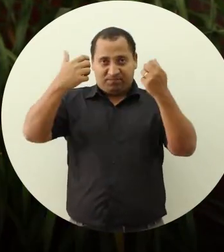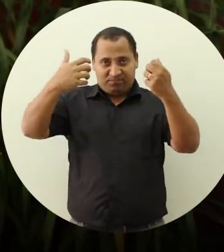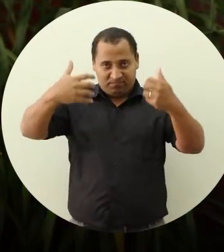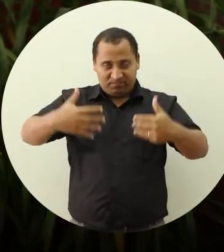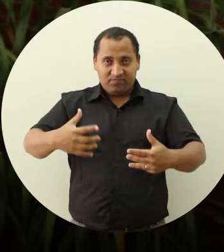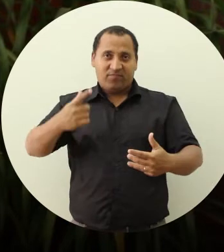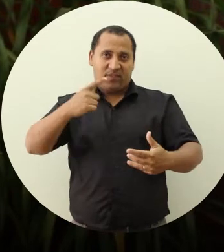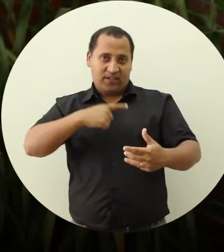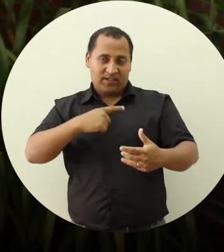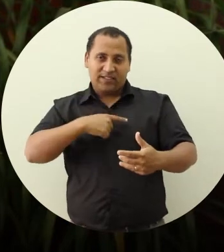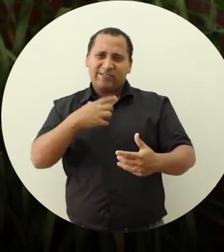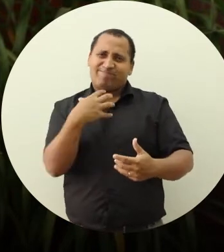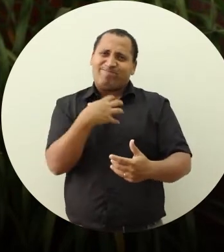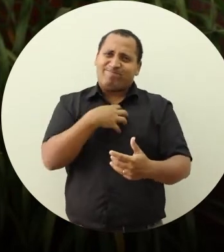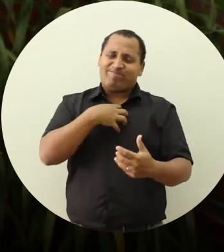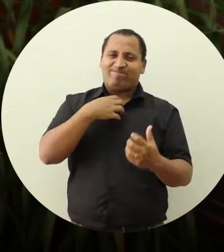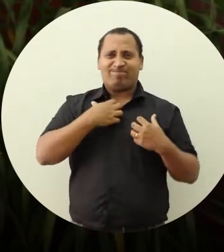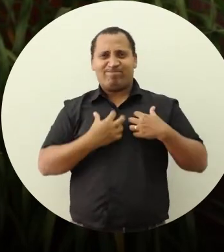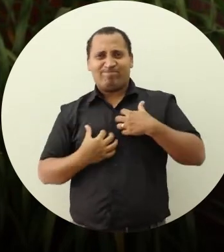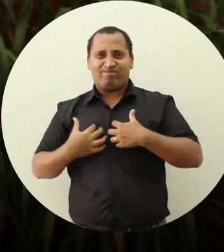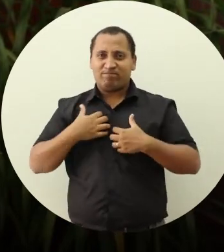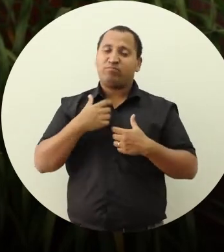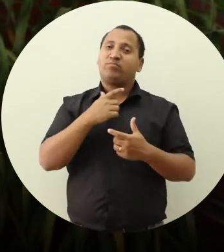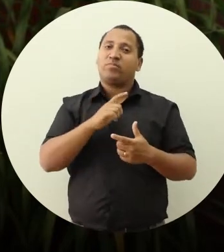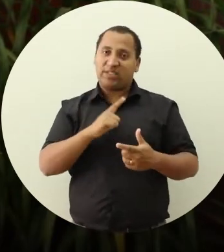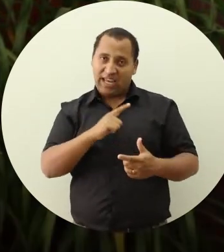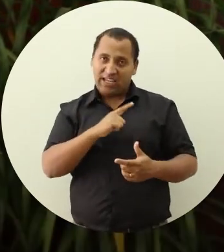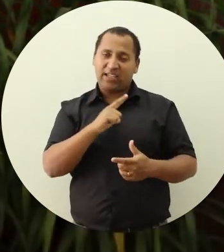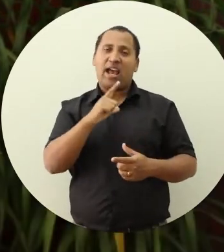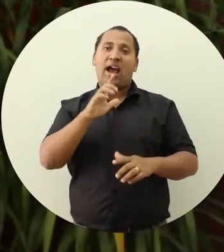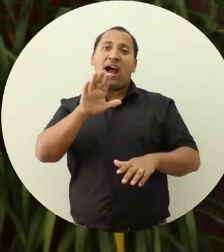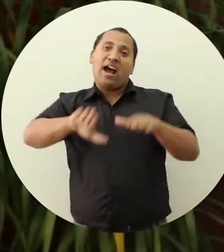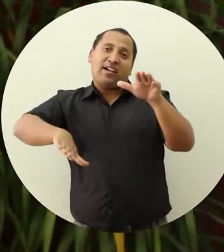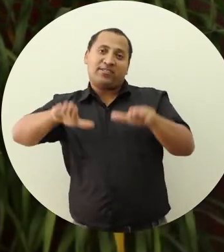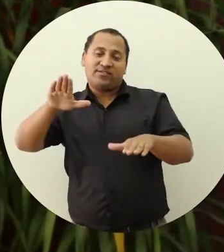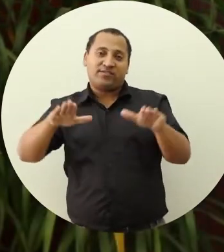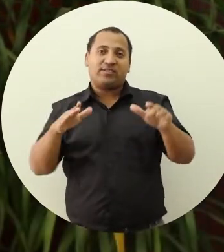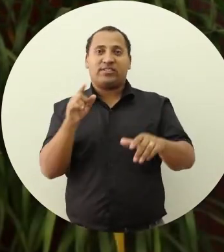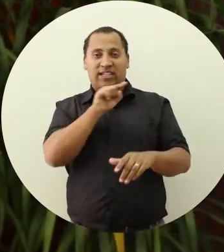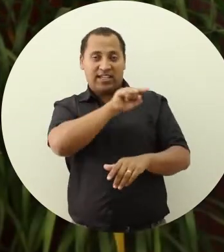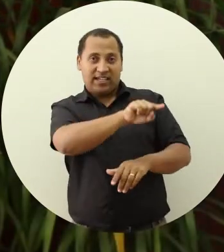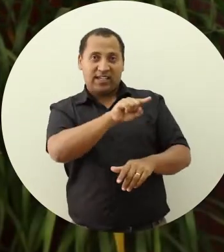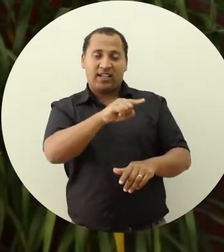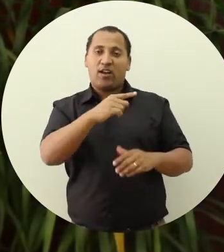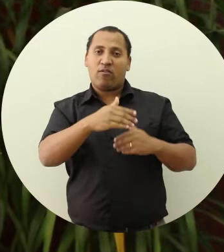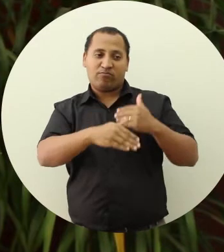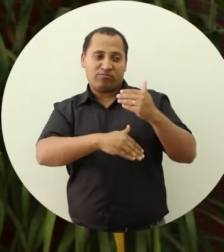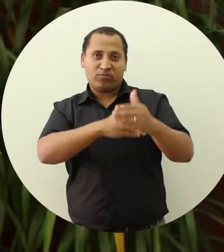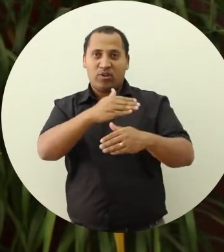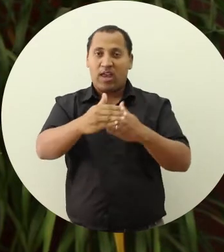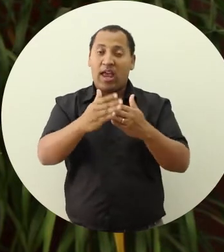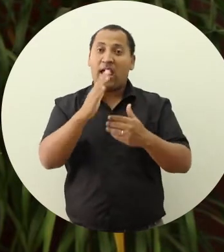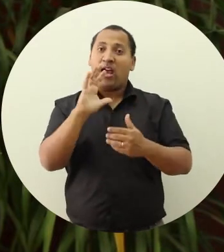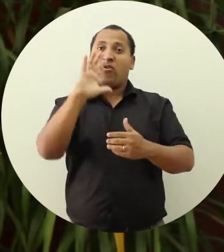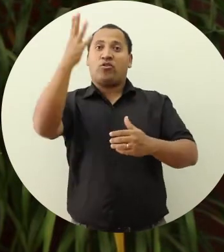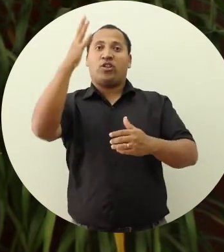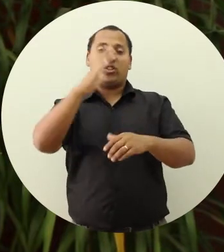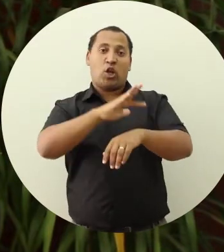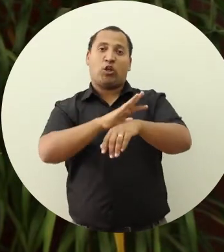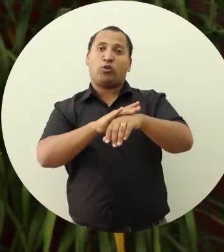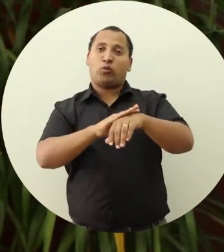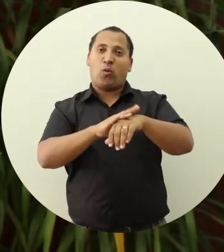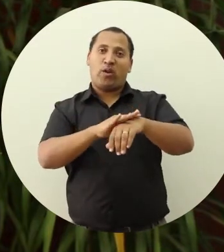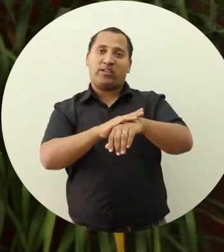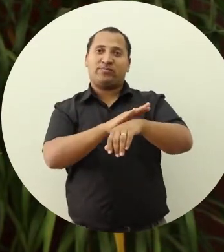têm um fator emocional muito importante nelas, porque muitas das vezes o fator emocional desencadeia essa doença